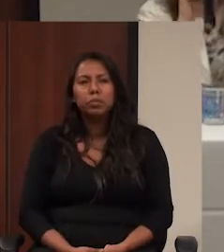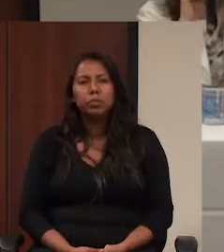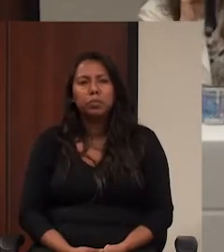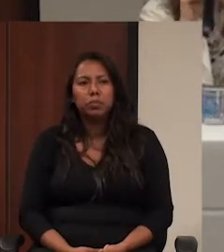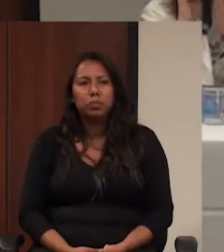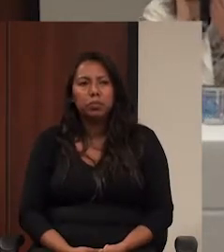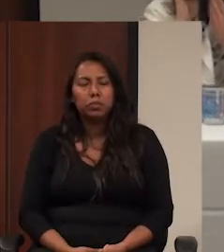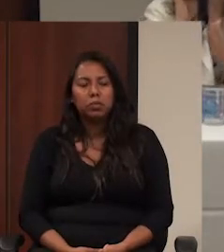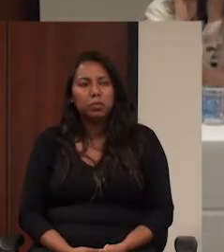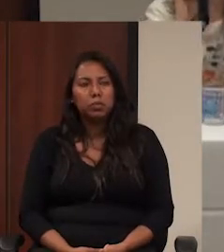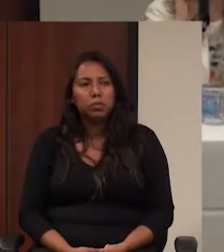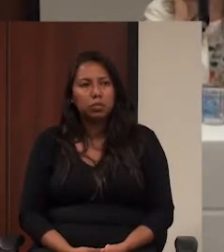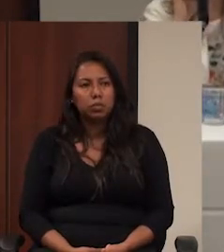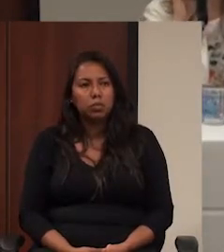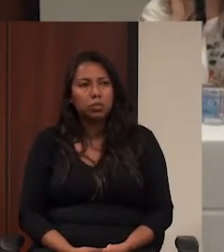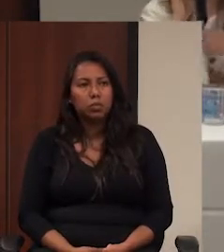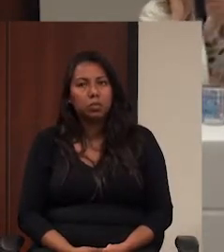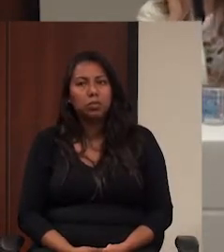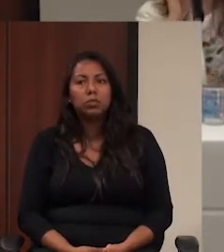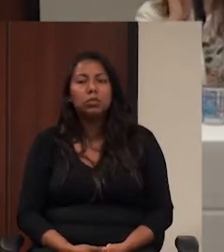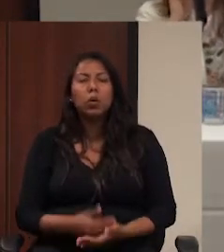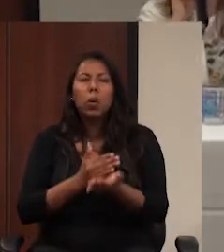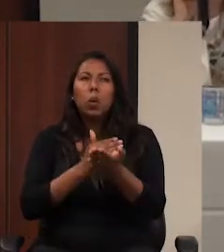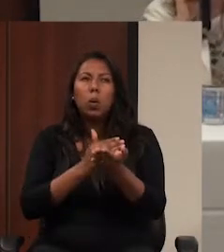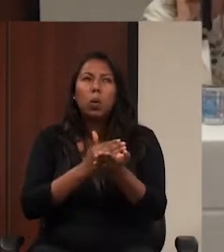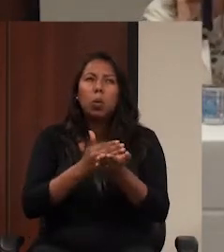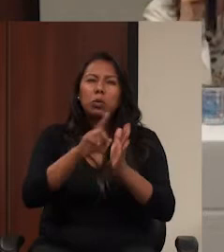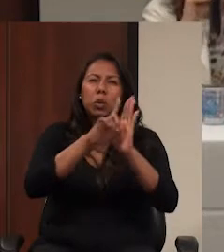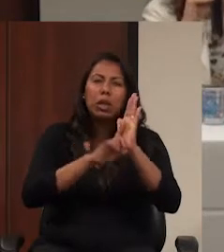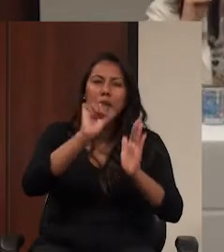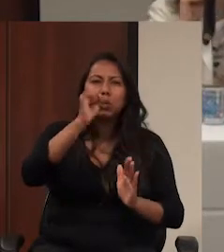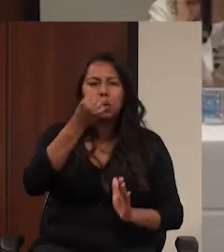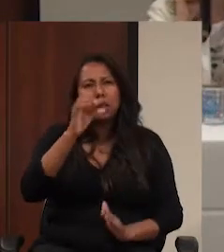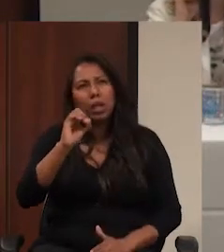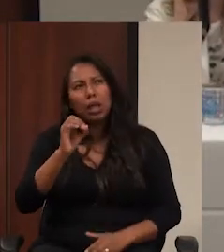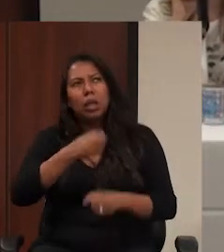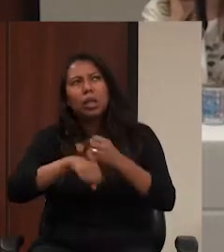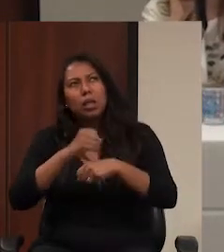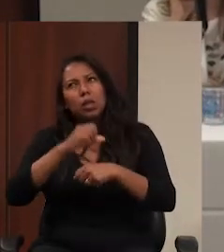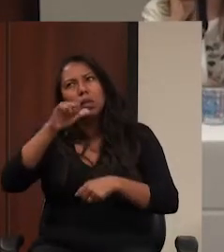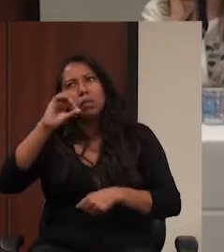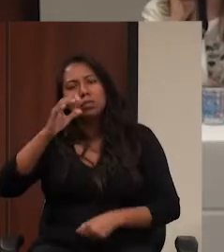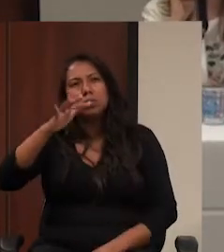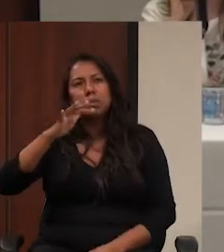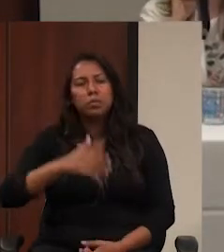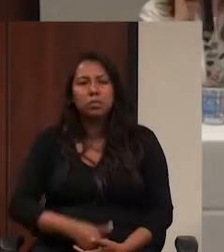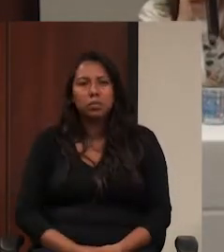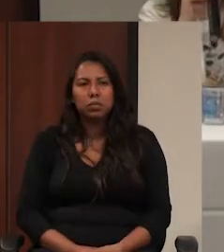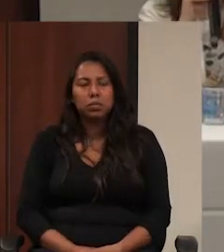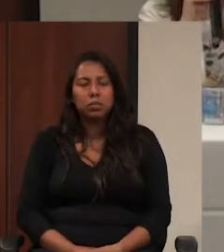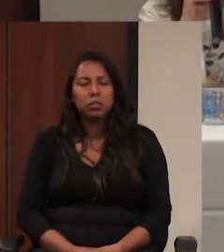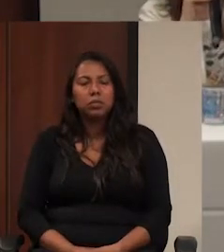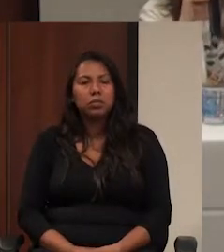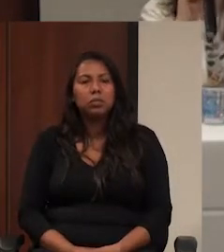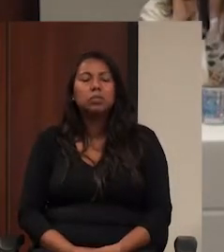em relação ao mecanismo de apoio. Então, eles começaram lá no final da década de 80, 90. Já desde então,